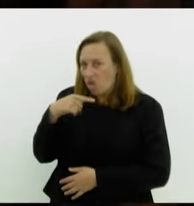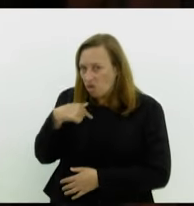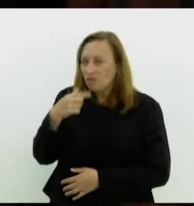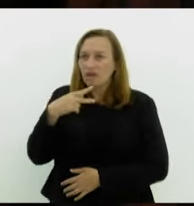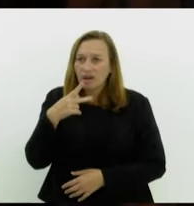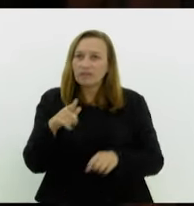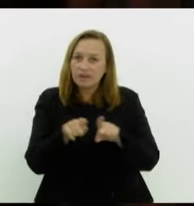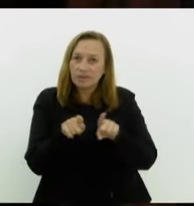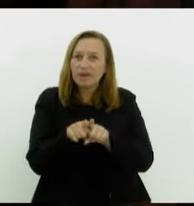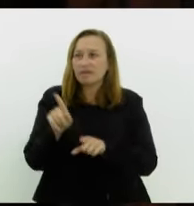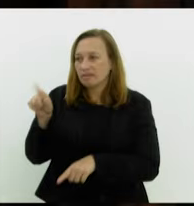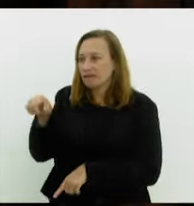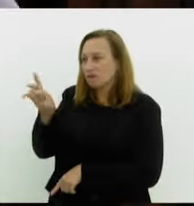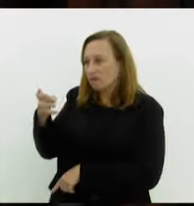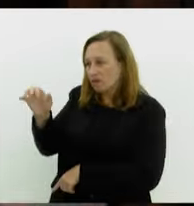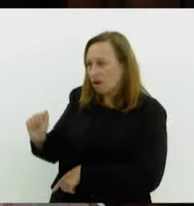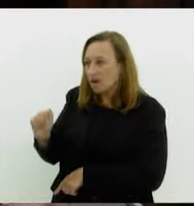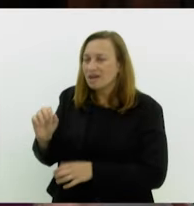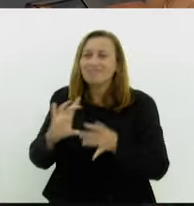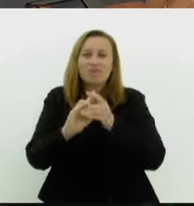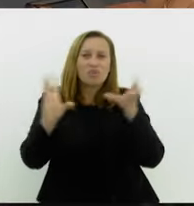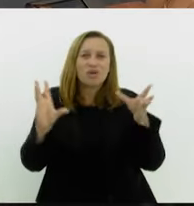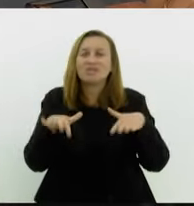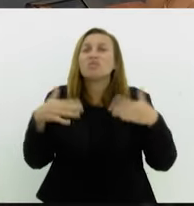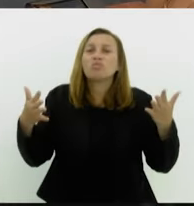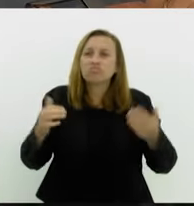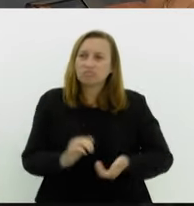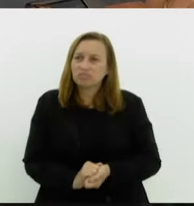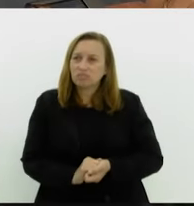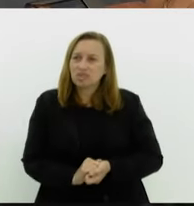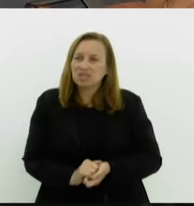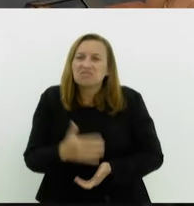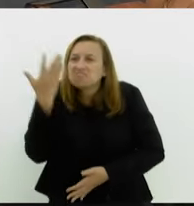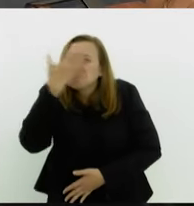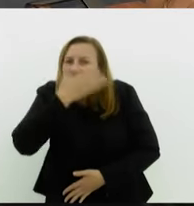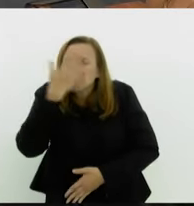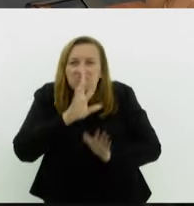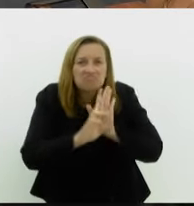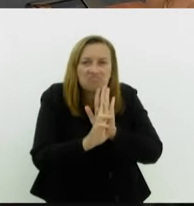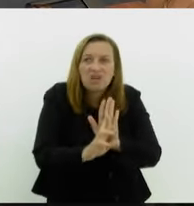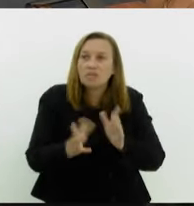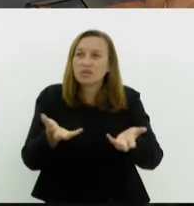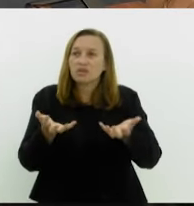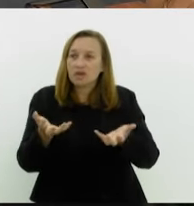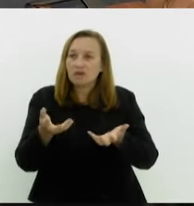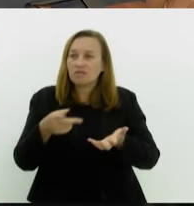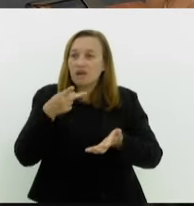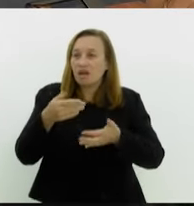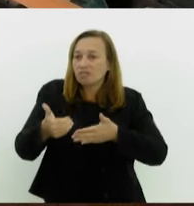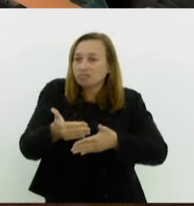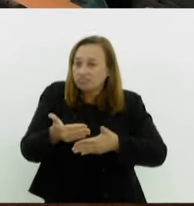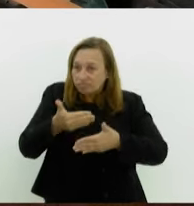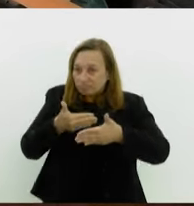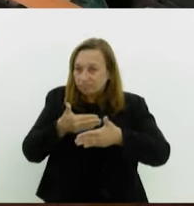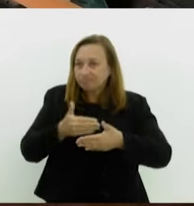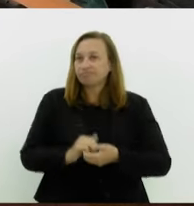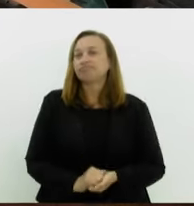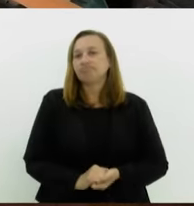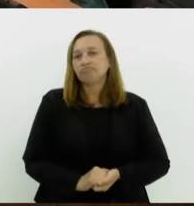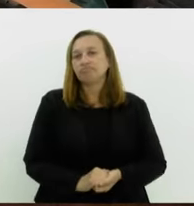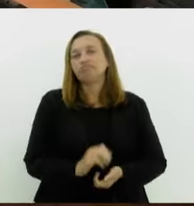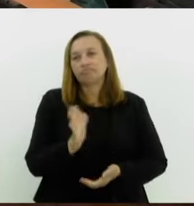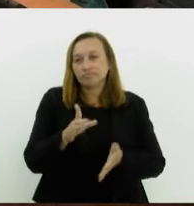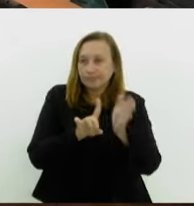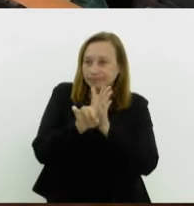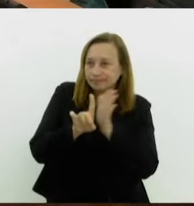né Soraia que Democracia é essa que a gente não se vê representada mas eu quero dar um passo atrás e eu já perguntei